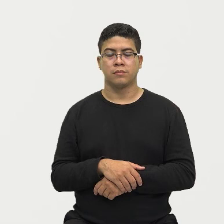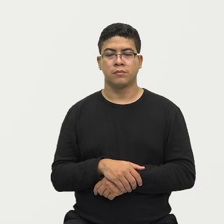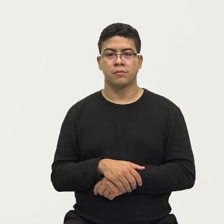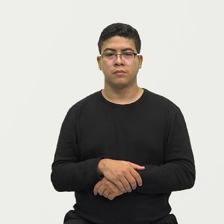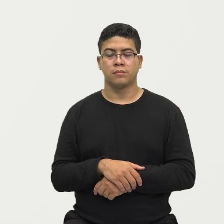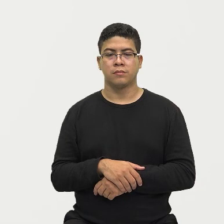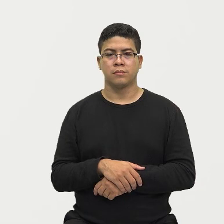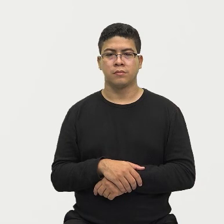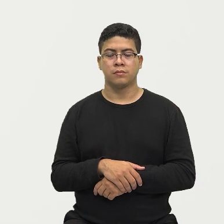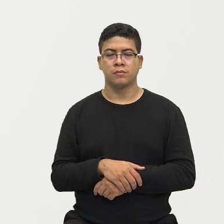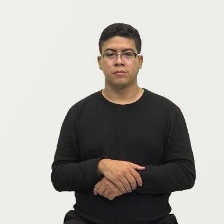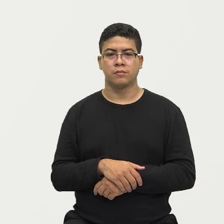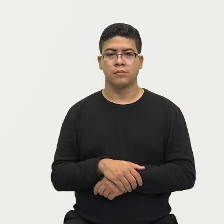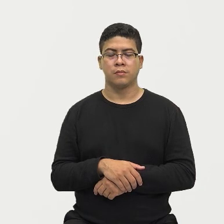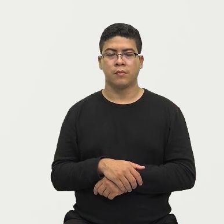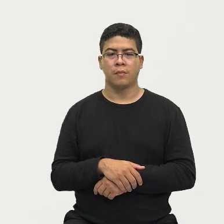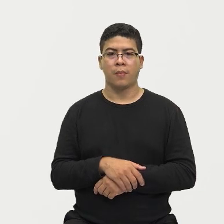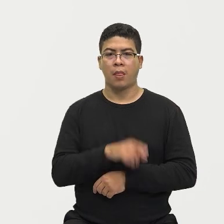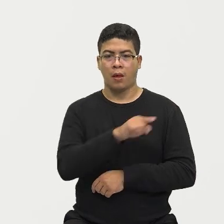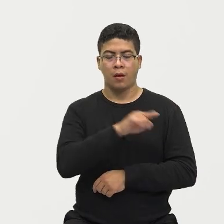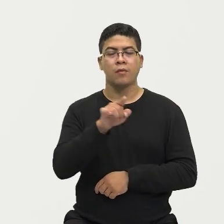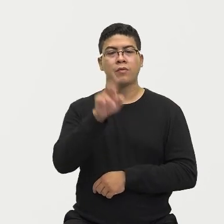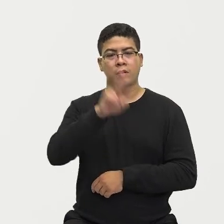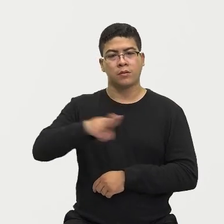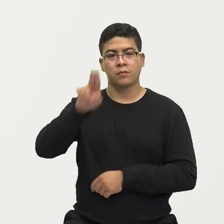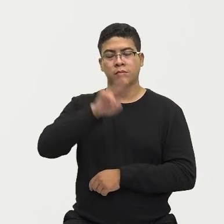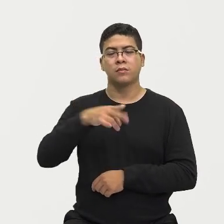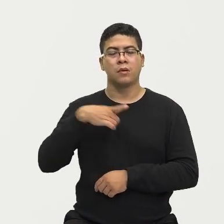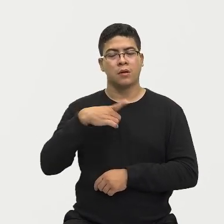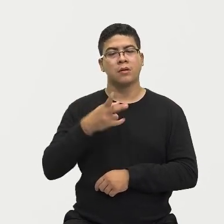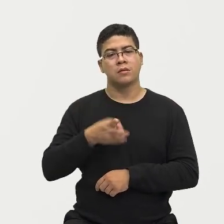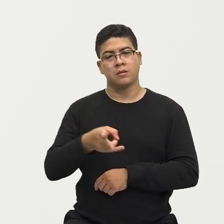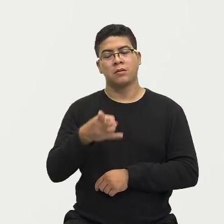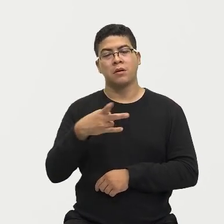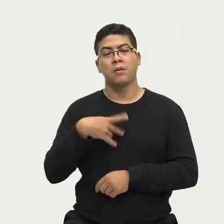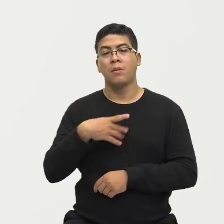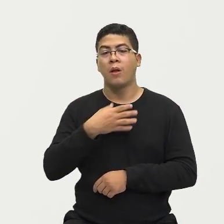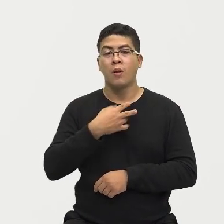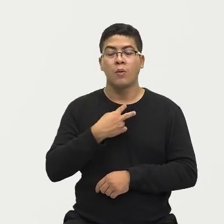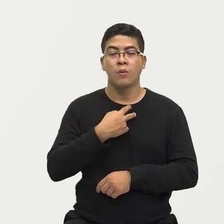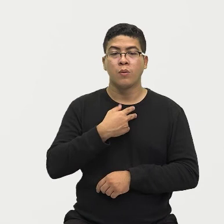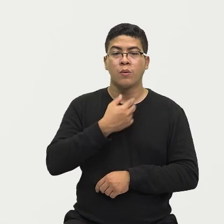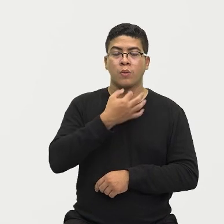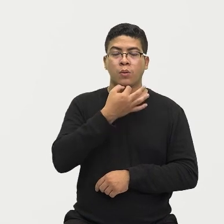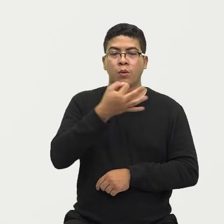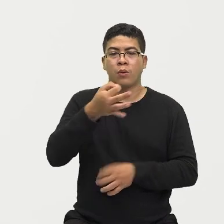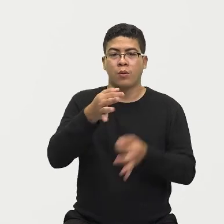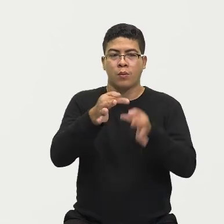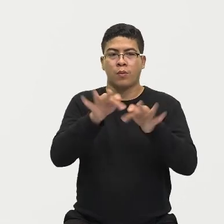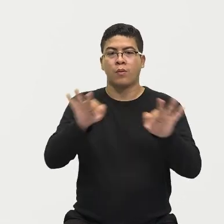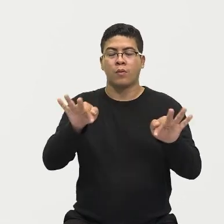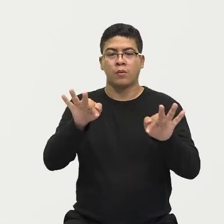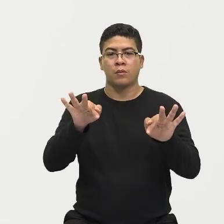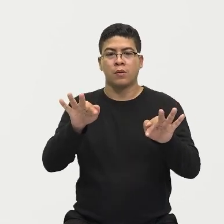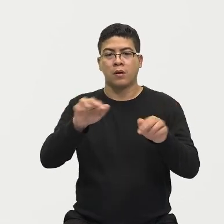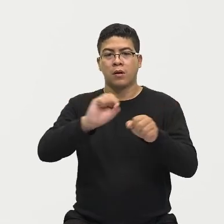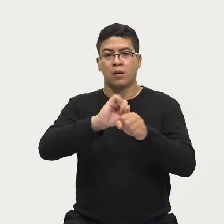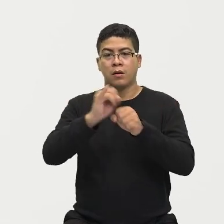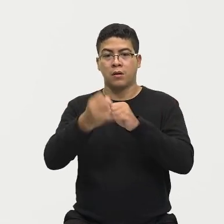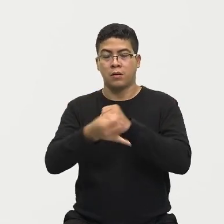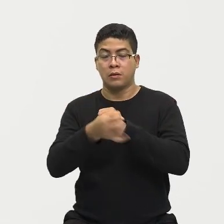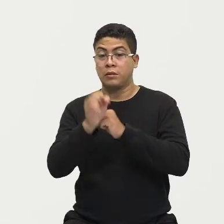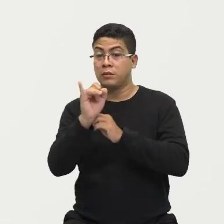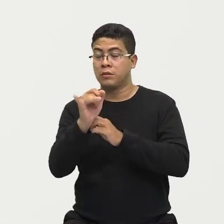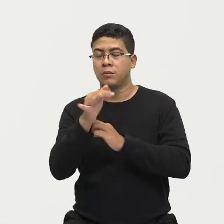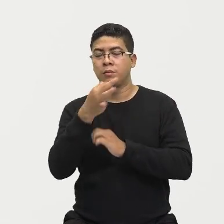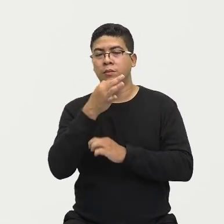redações. Você vai utilizar sempre a locução adjetiva e vai sempre transformar, tá? Se você estiver escrevendo assim,